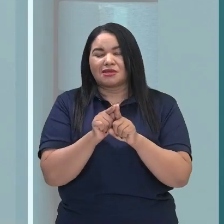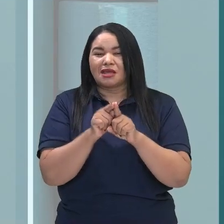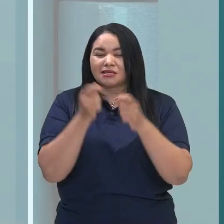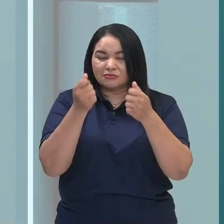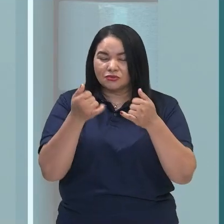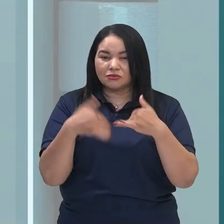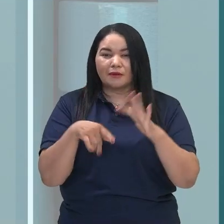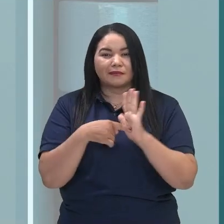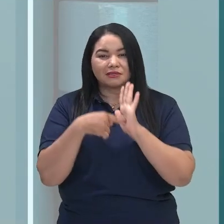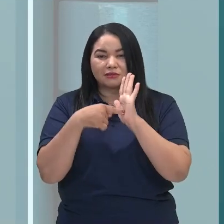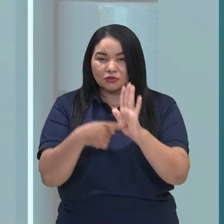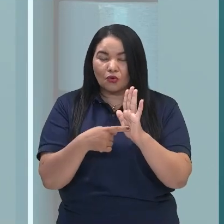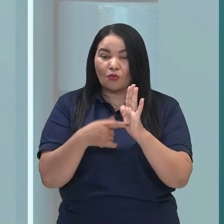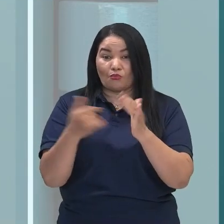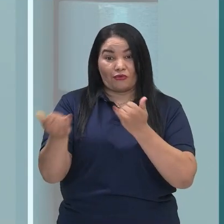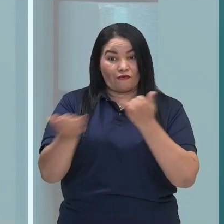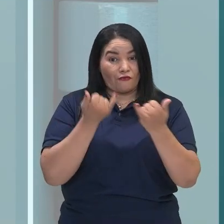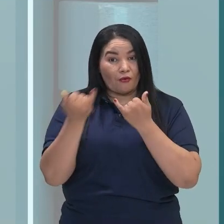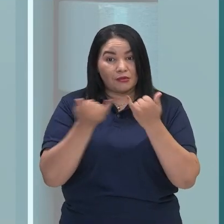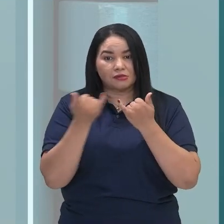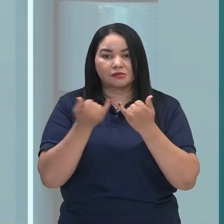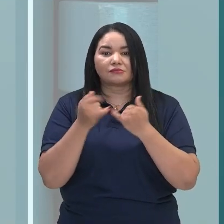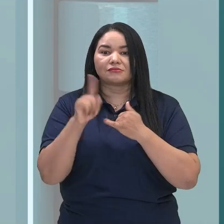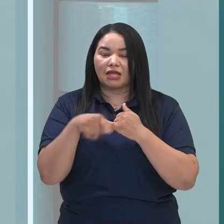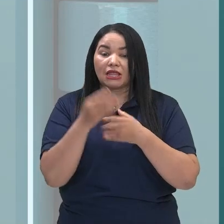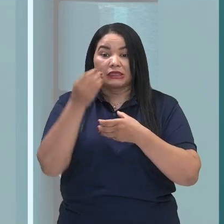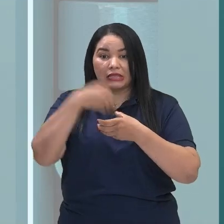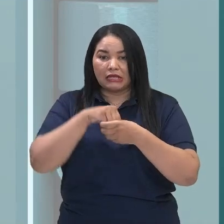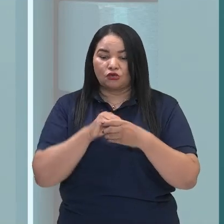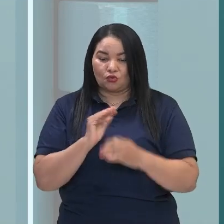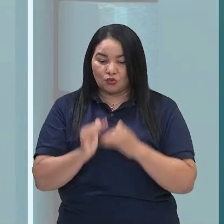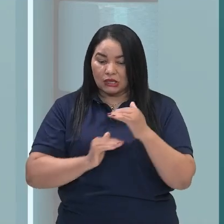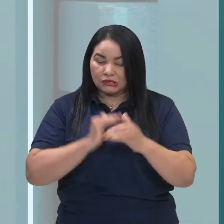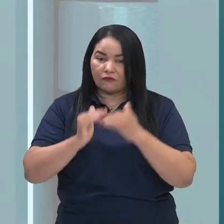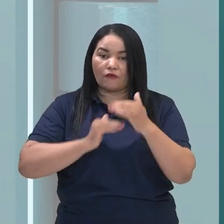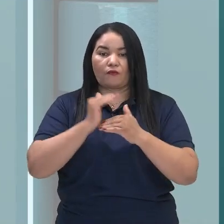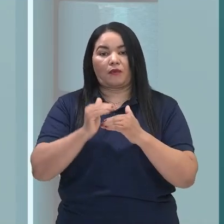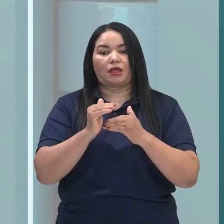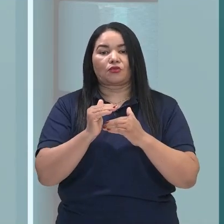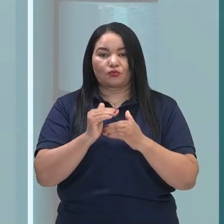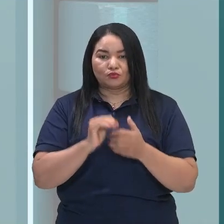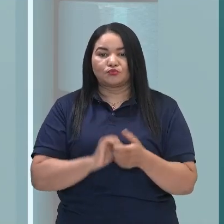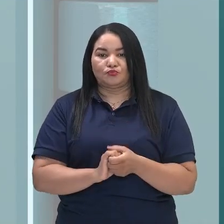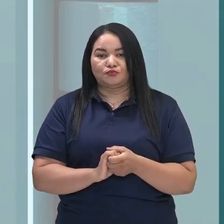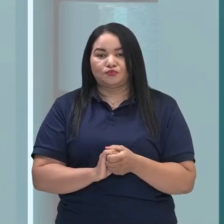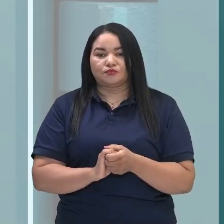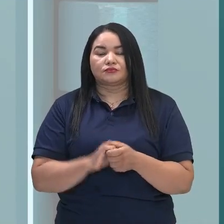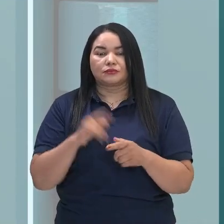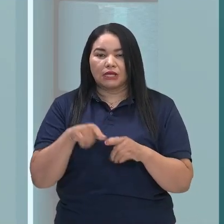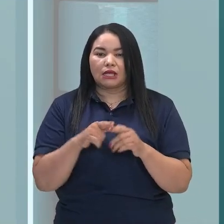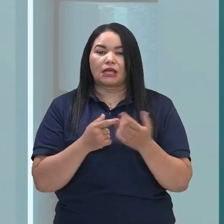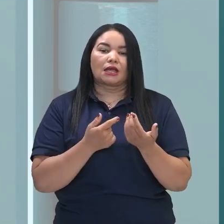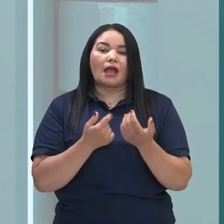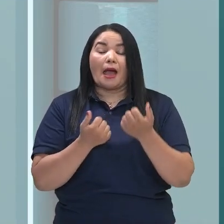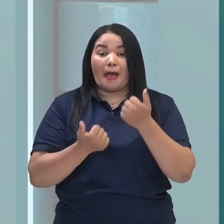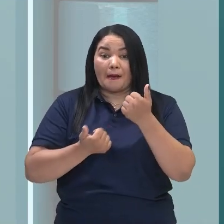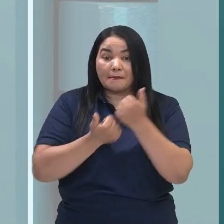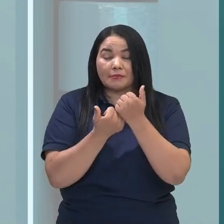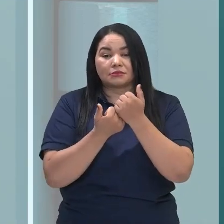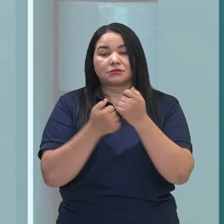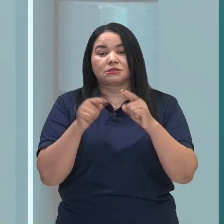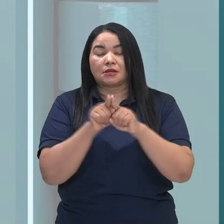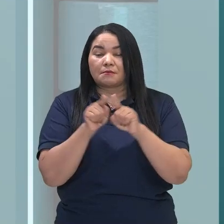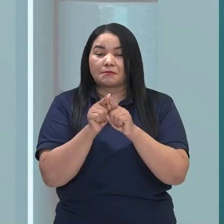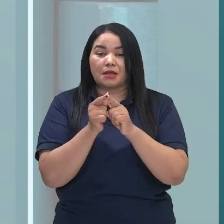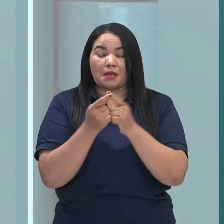Então, é isso que se faz no desenvolvimento, né? Ele vai falando e fundamentando, né? Apresentando